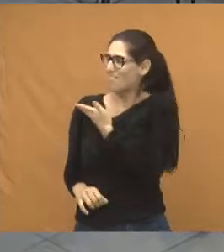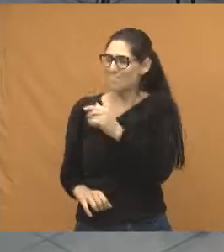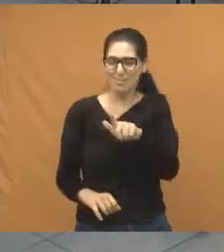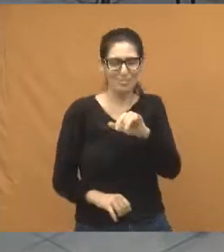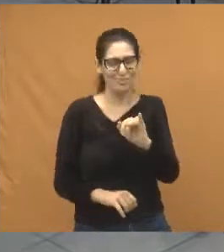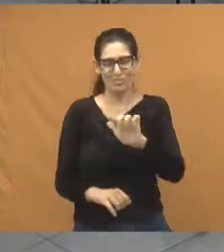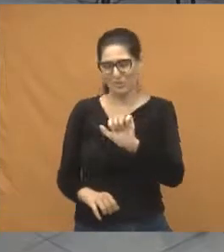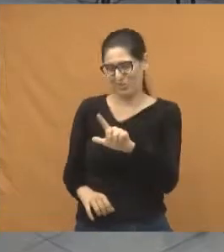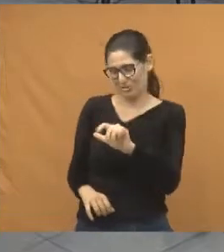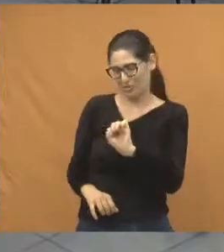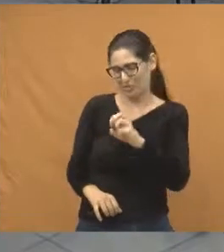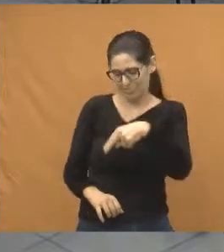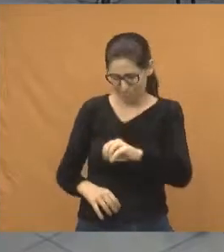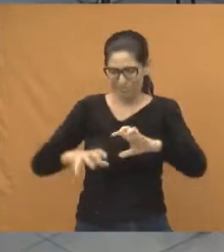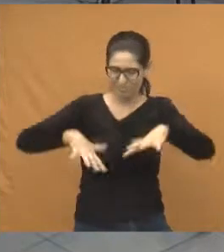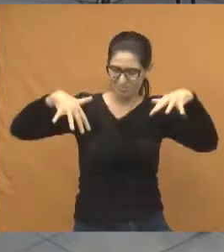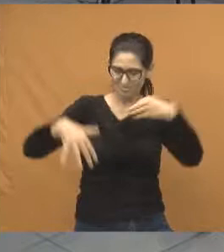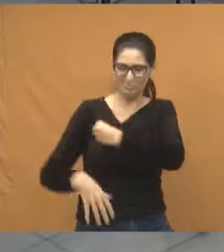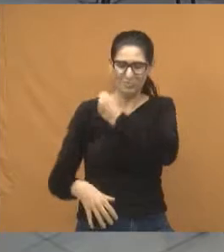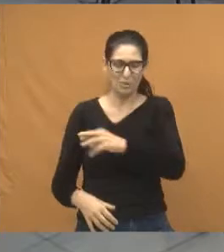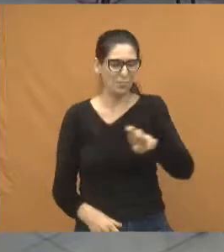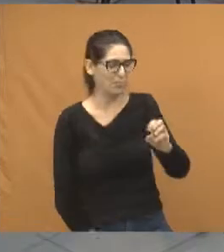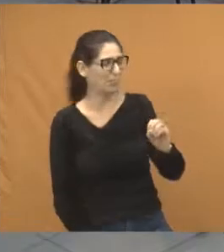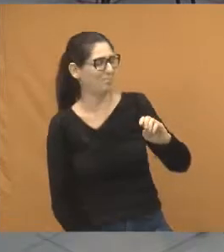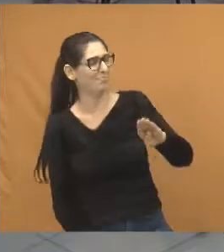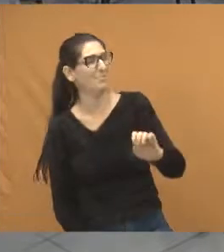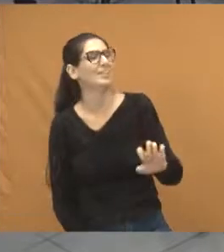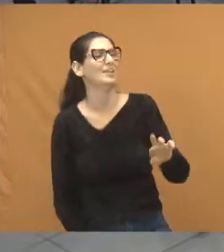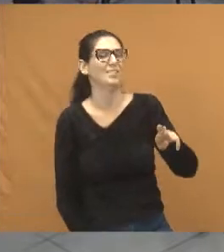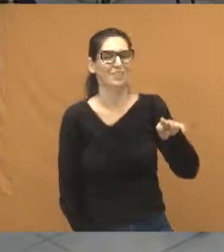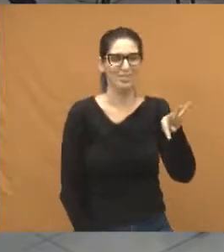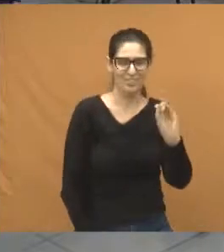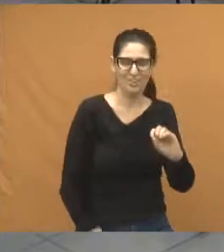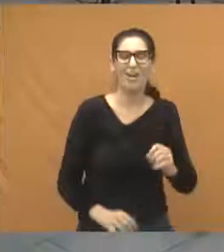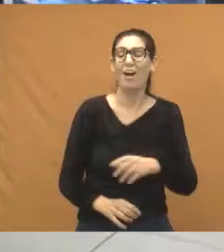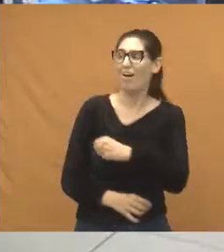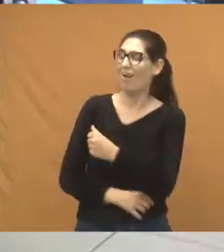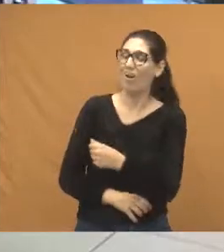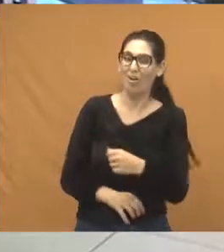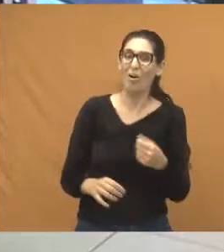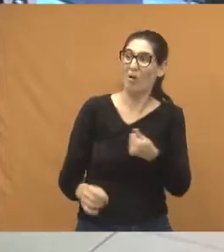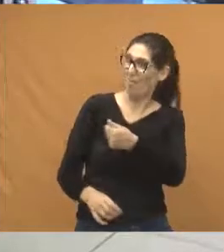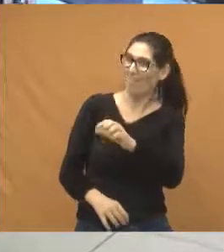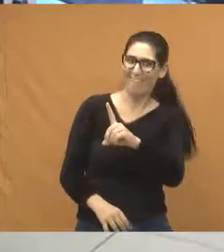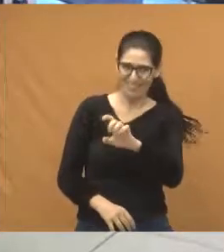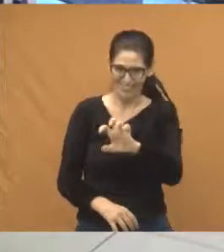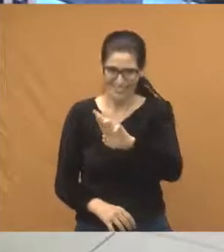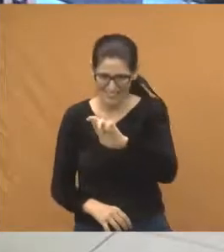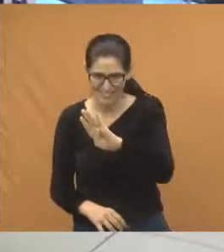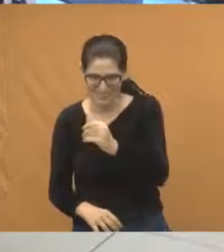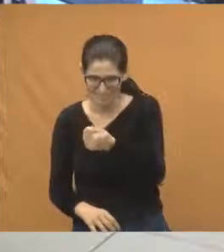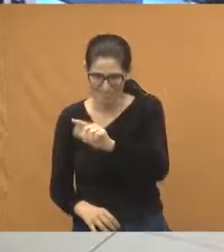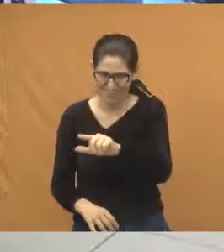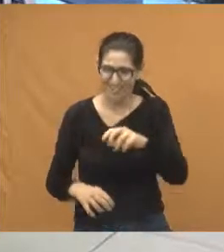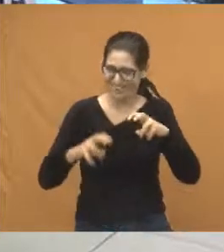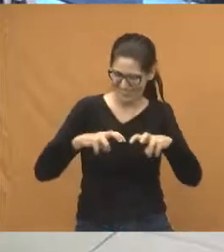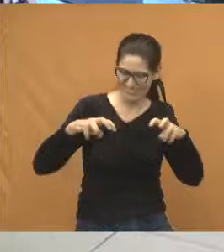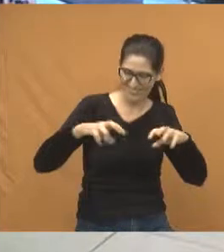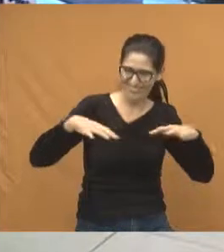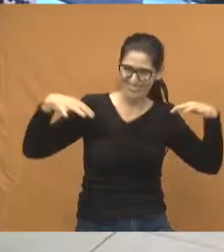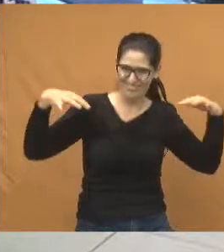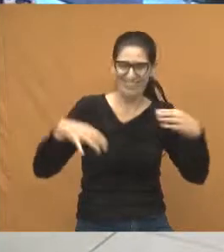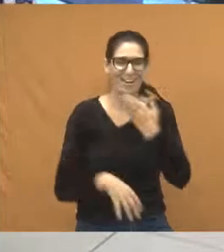Zé Roberto, vereador Aderbal na plateia aí, que beleza, hein? Bacana, hein? E o amigo dele